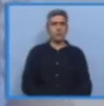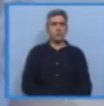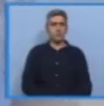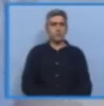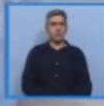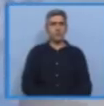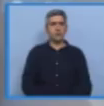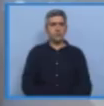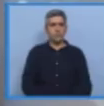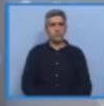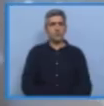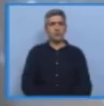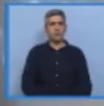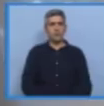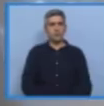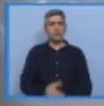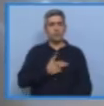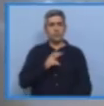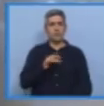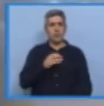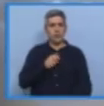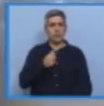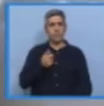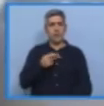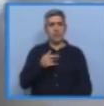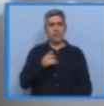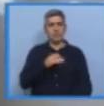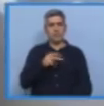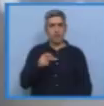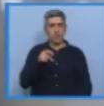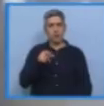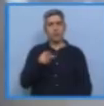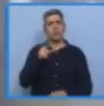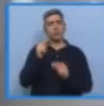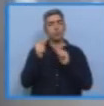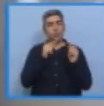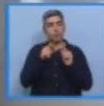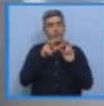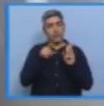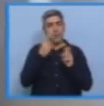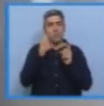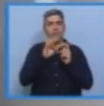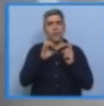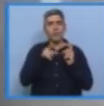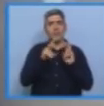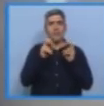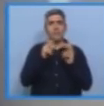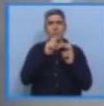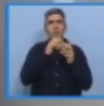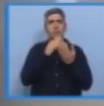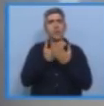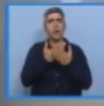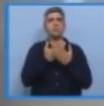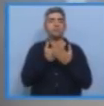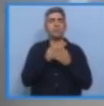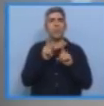Dr. Ricardo Batista, de alguma forma toda esta discussão em torno deste tema poderá levar